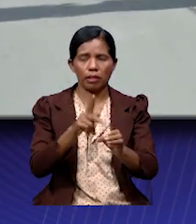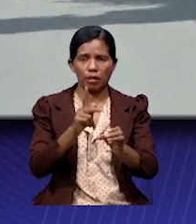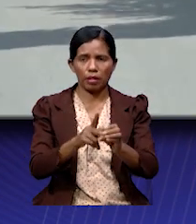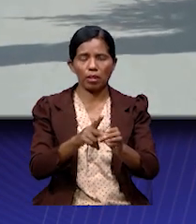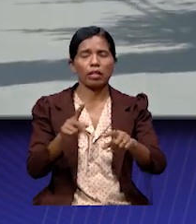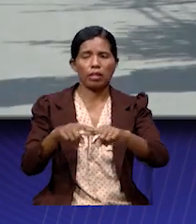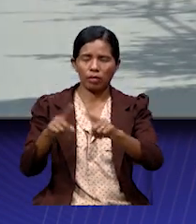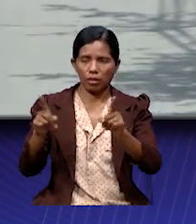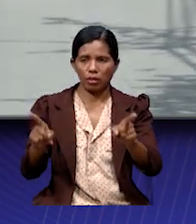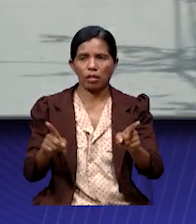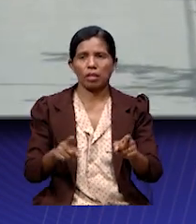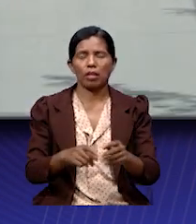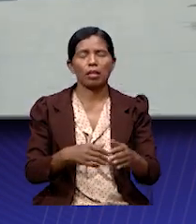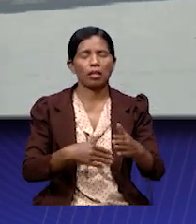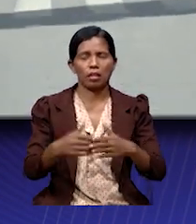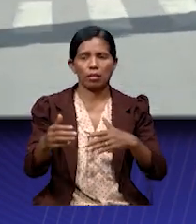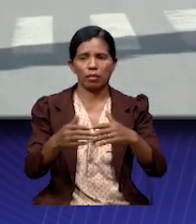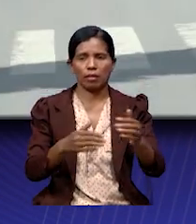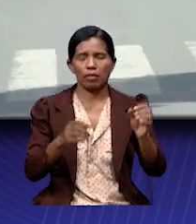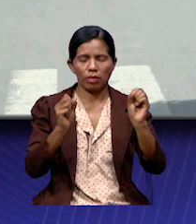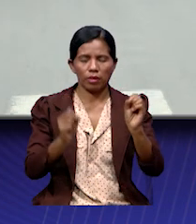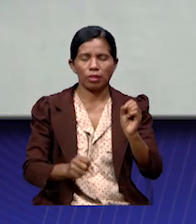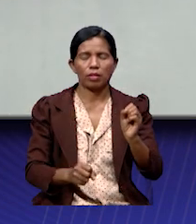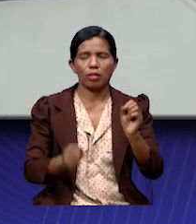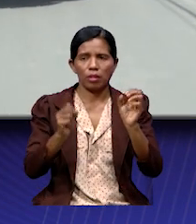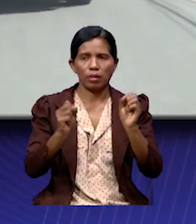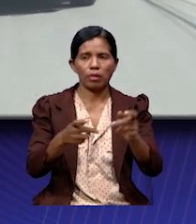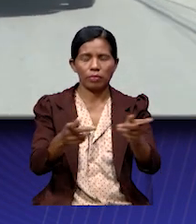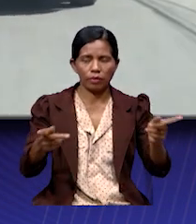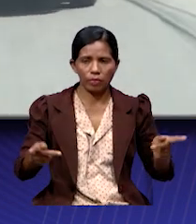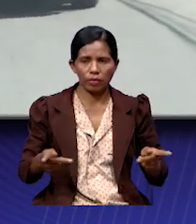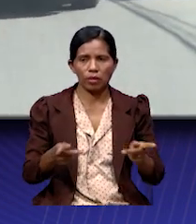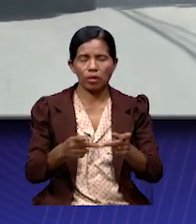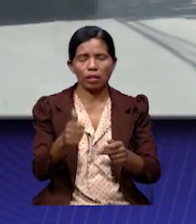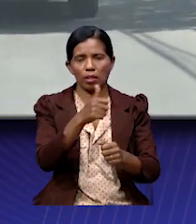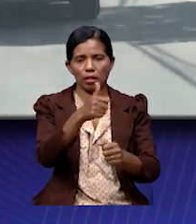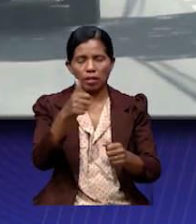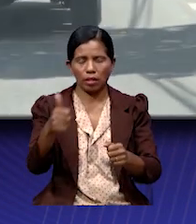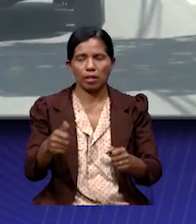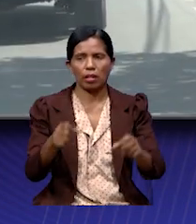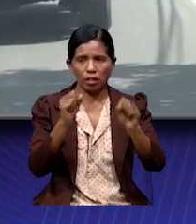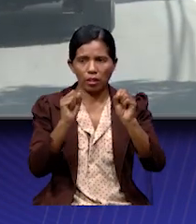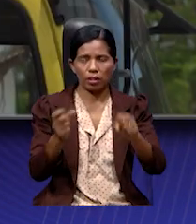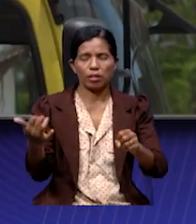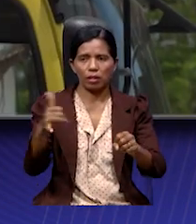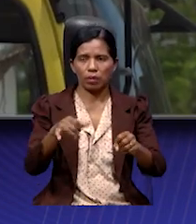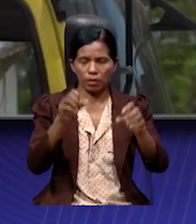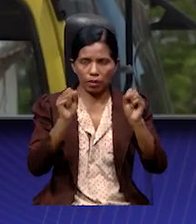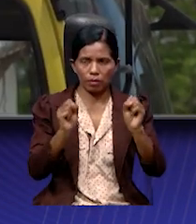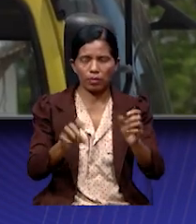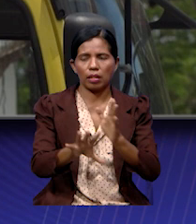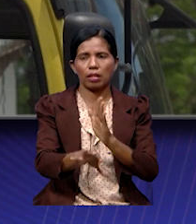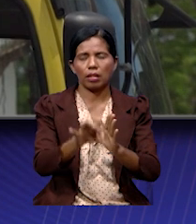la ne sang ne, depende ba calculação posto abastecimento idak-idak, nune sira mons bele